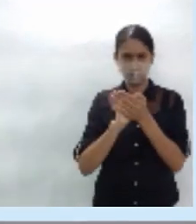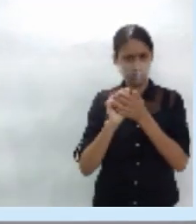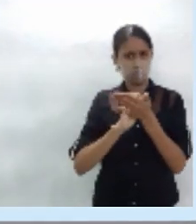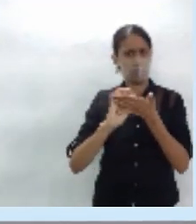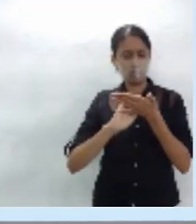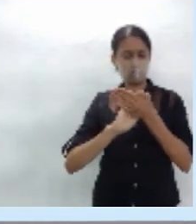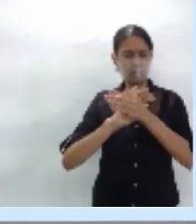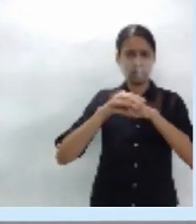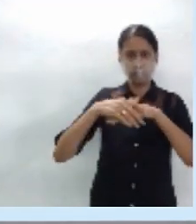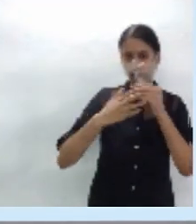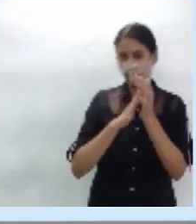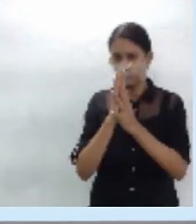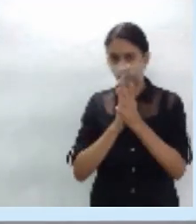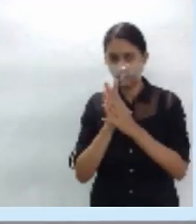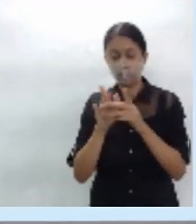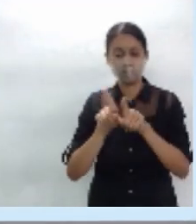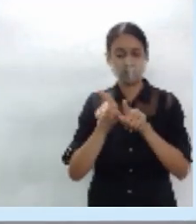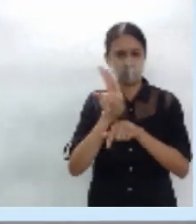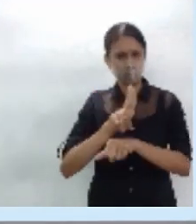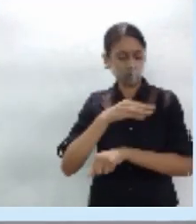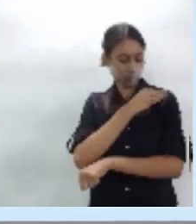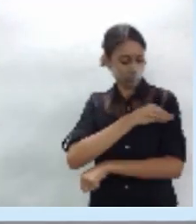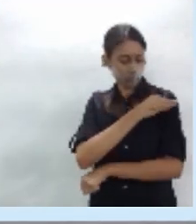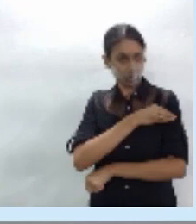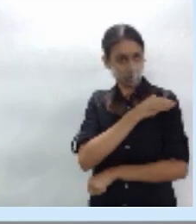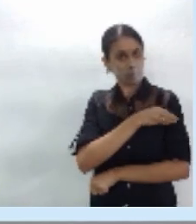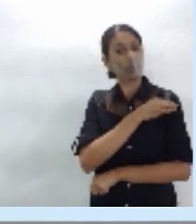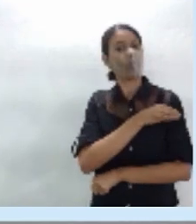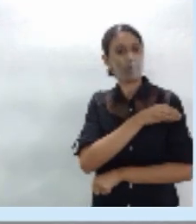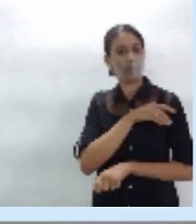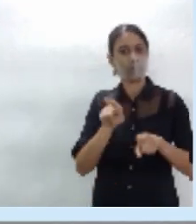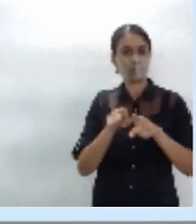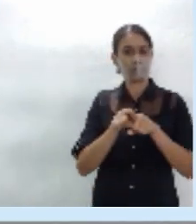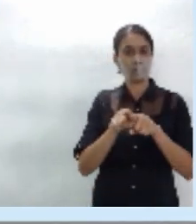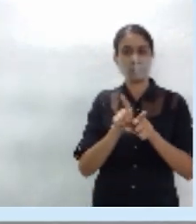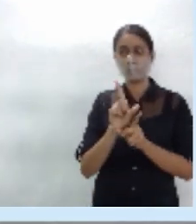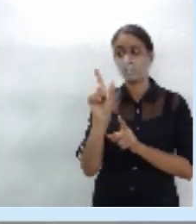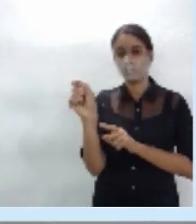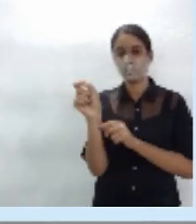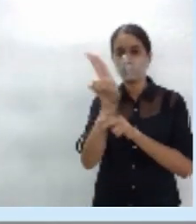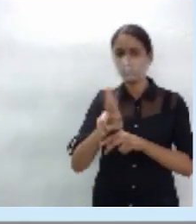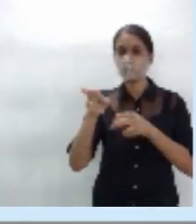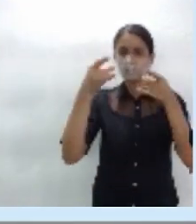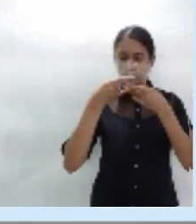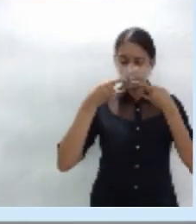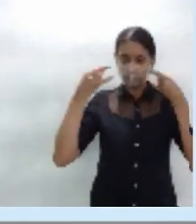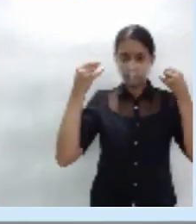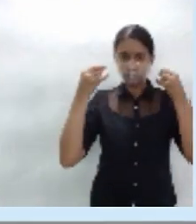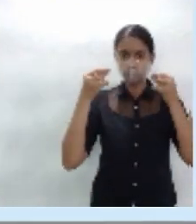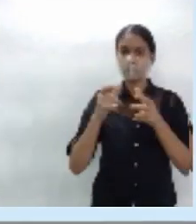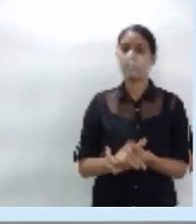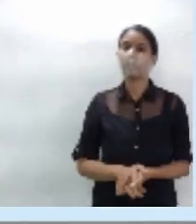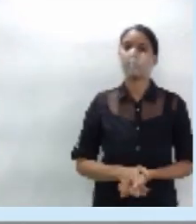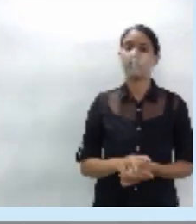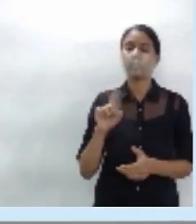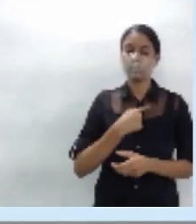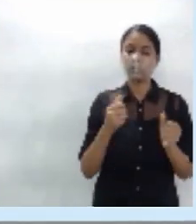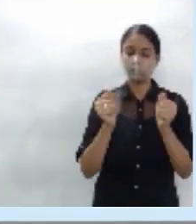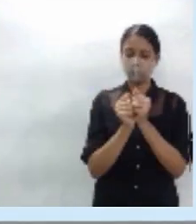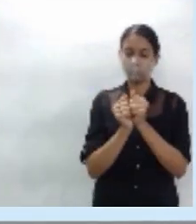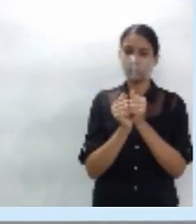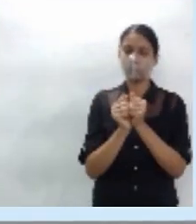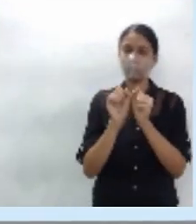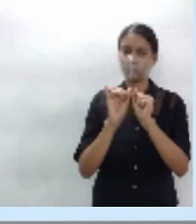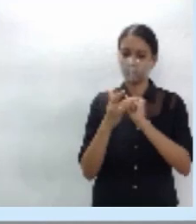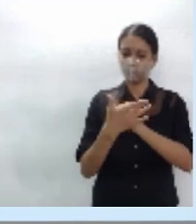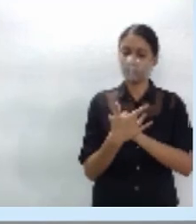bastante frequência. Se for sair, coloca a máscara, né? Porque juntos venceremos essa pandemia. Um forte abraço a todos e a todas.